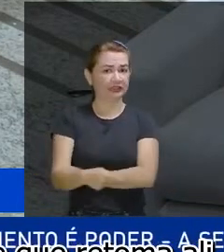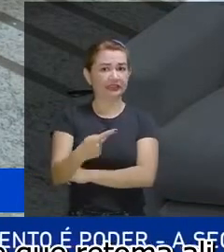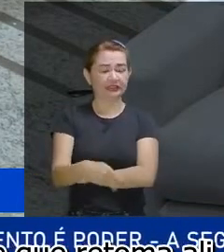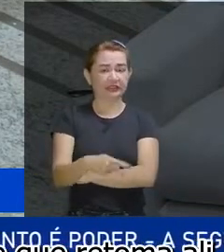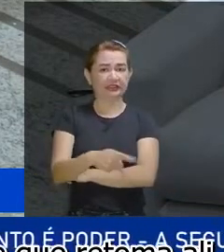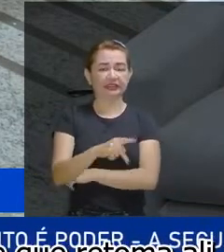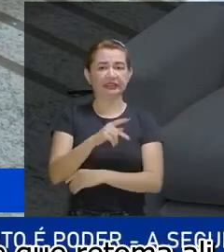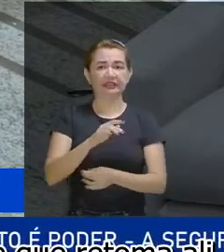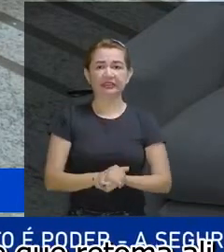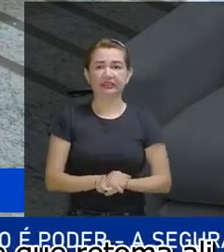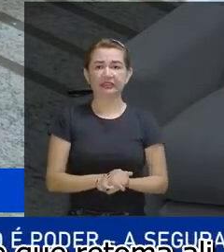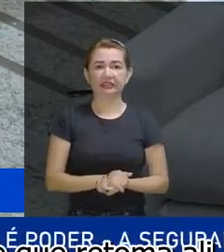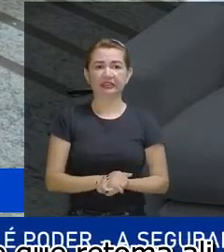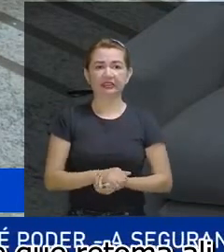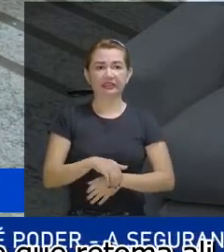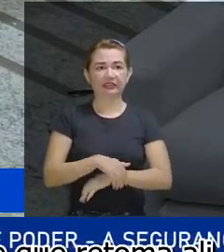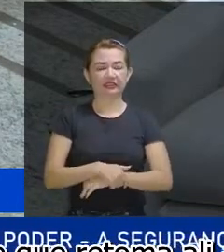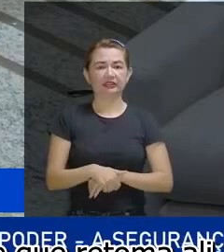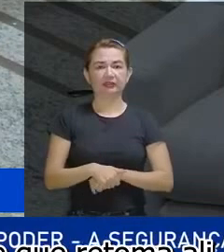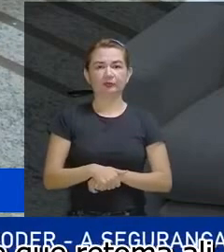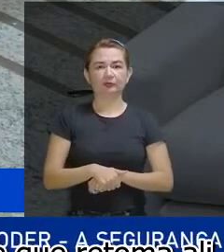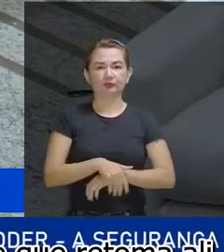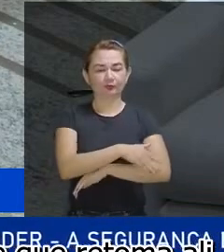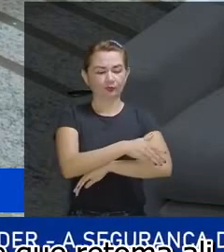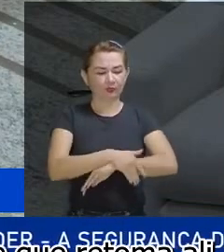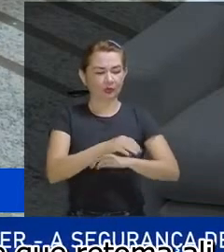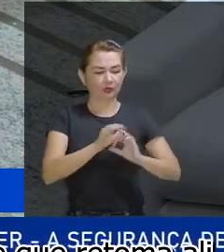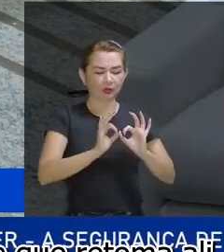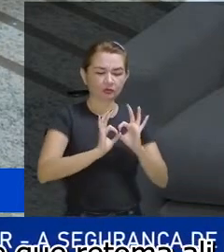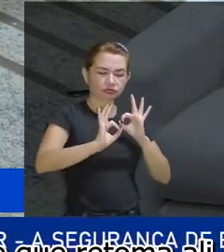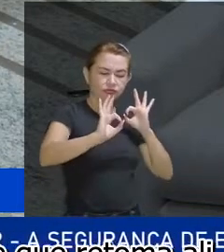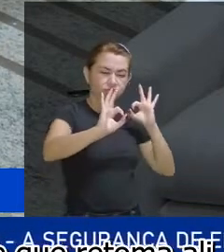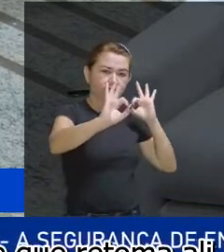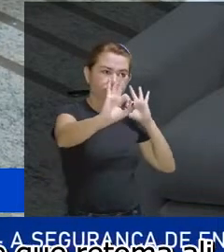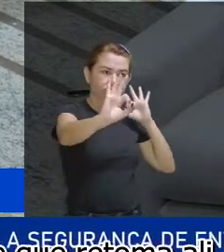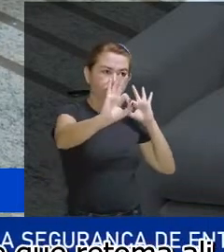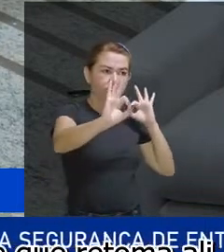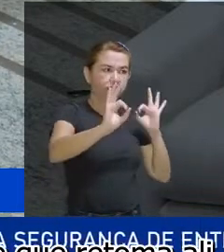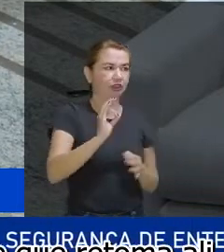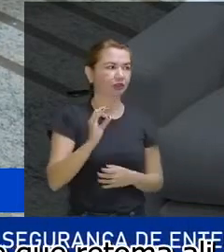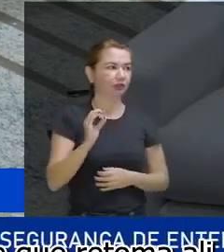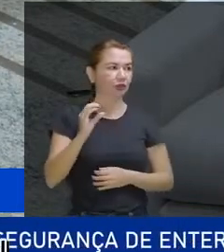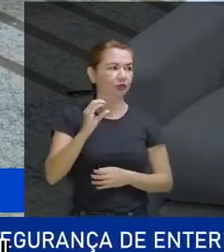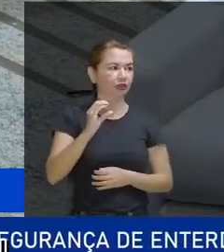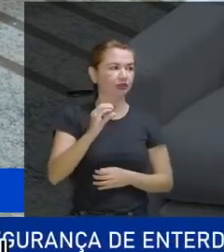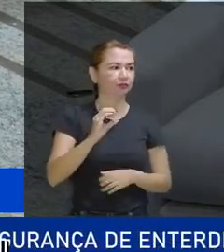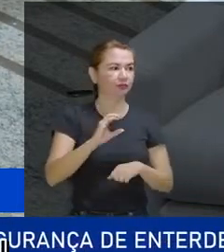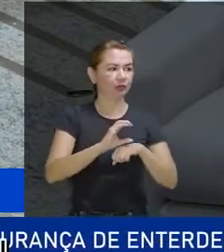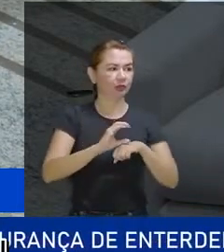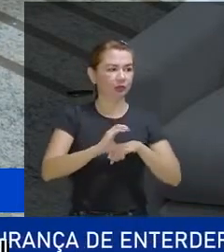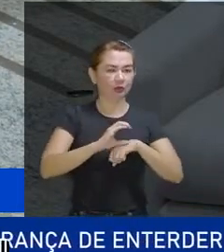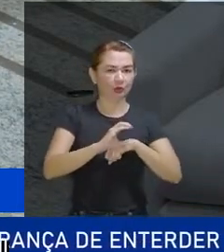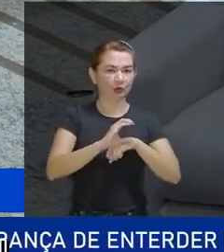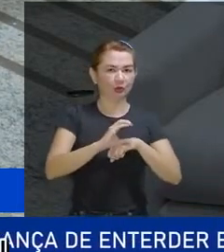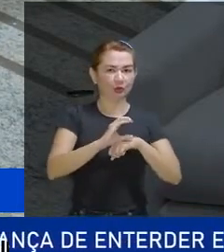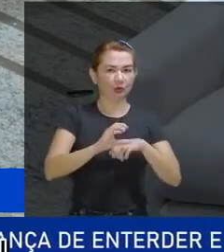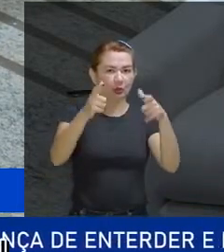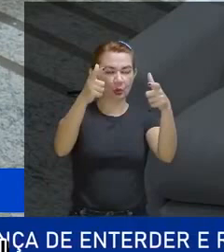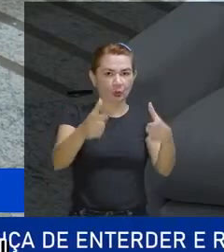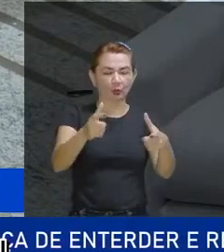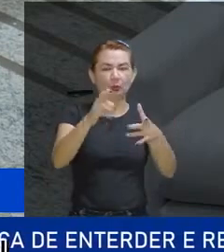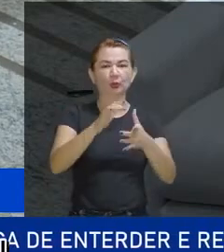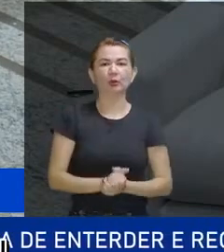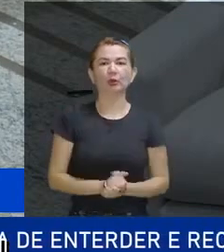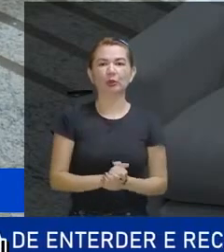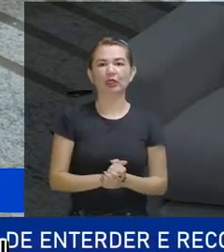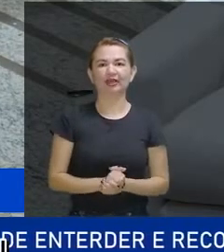corredores culturais da General Rondon até o Curiaú, né? E que retoma ali na casa